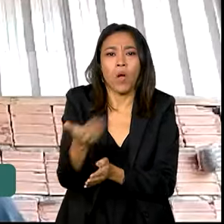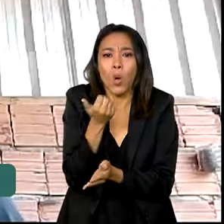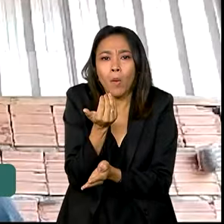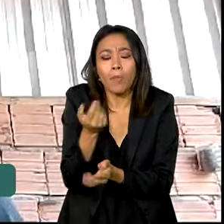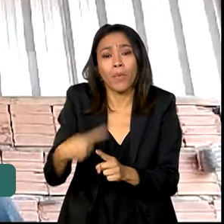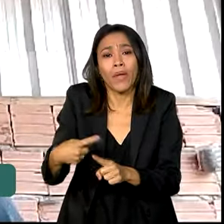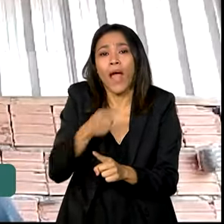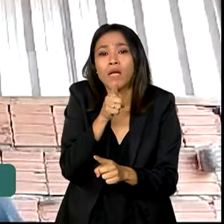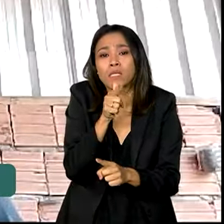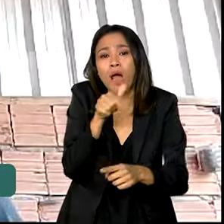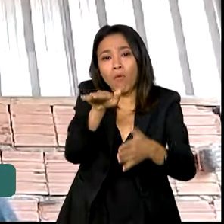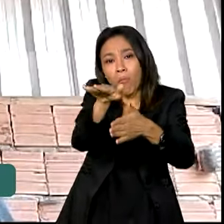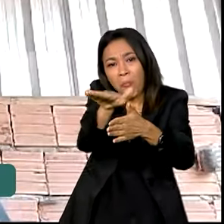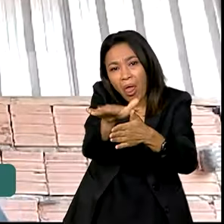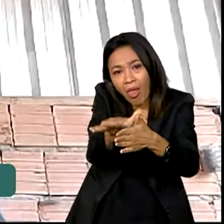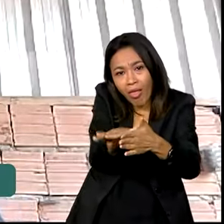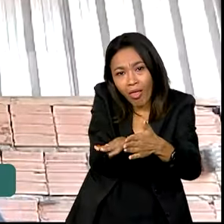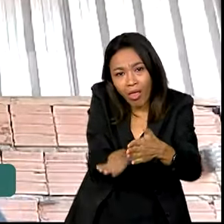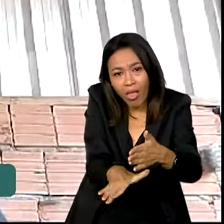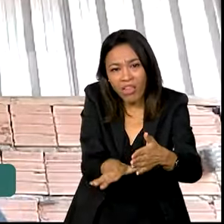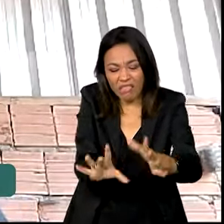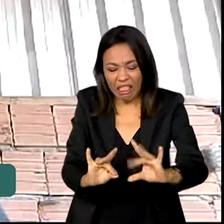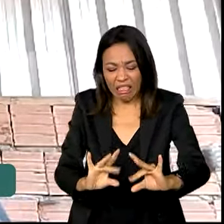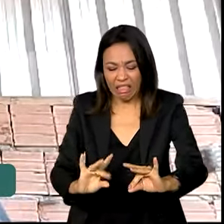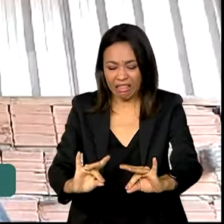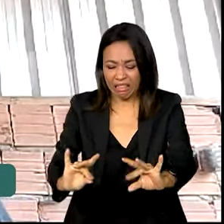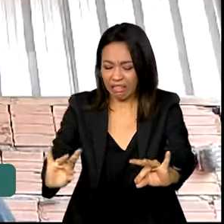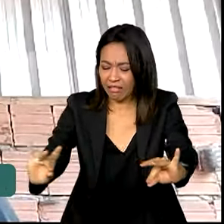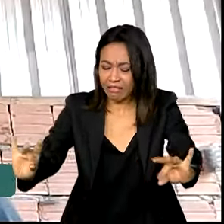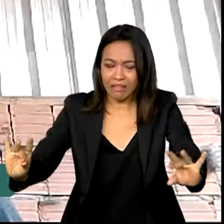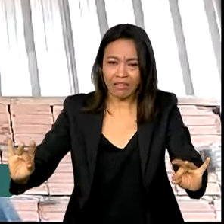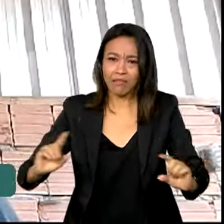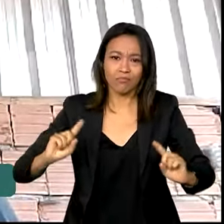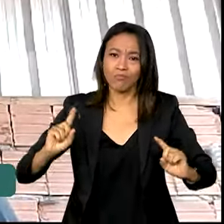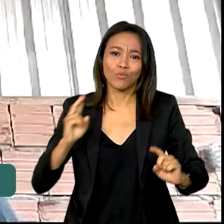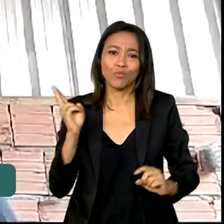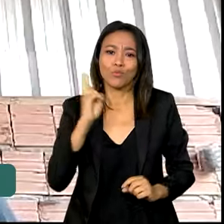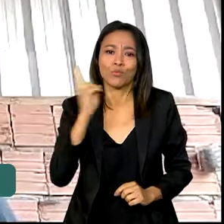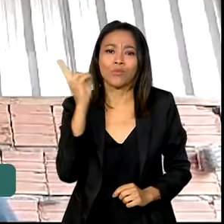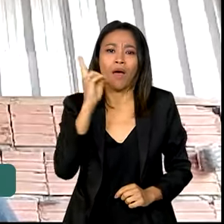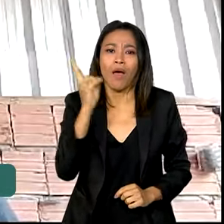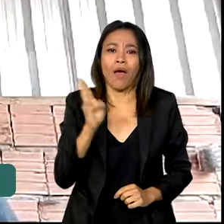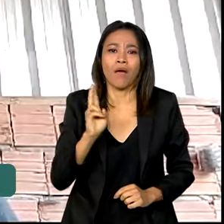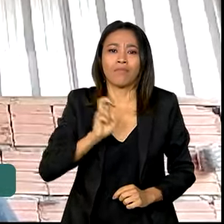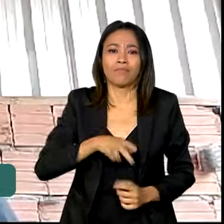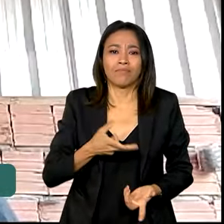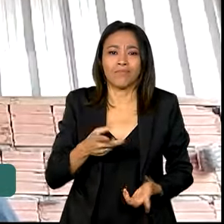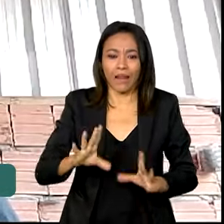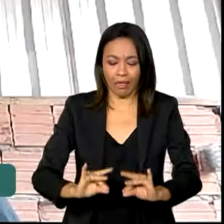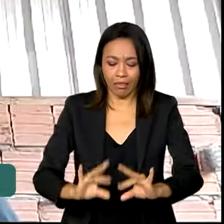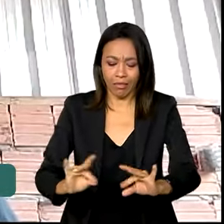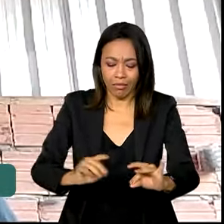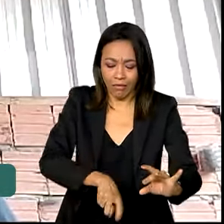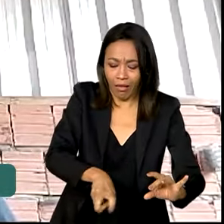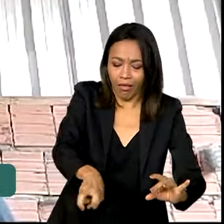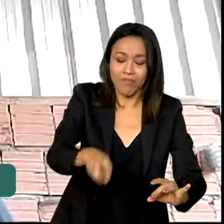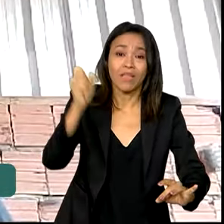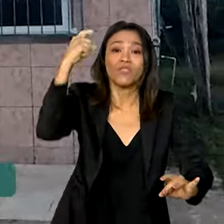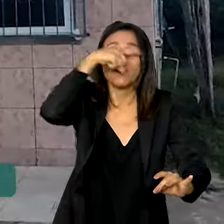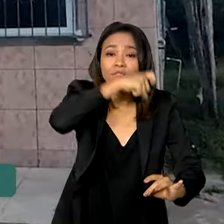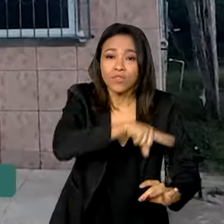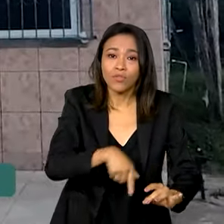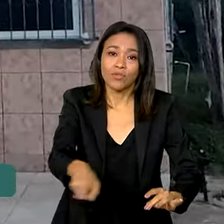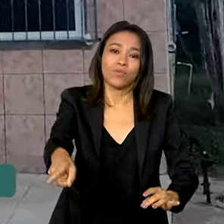estão muito, tá barrenta. Até tem canto que ninguém pode andar mais, tá na lama. Tá muito